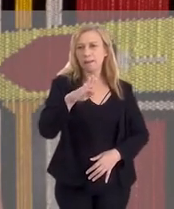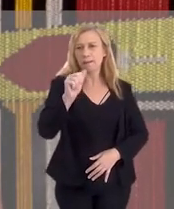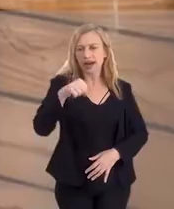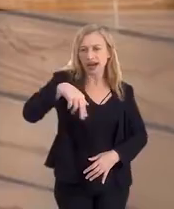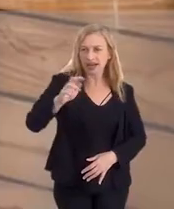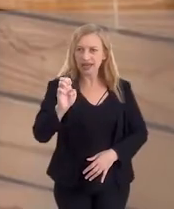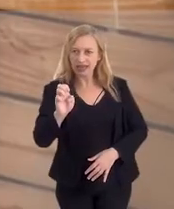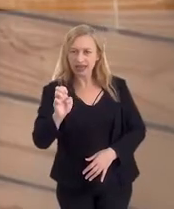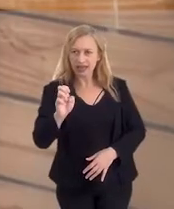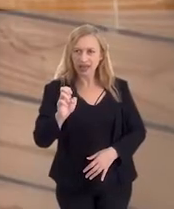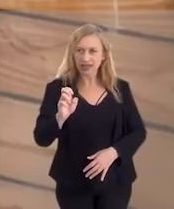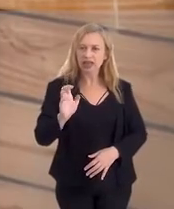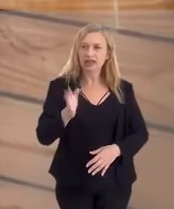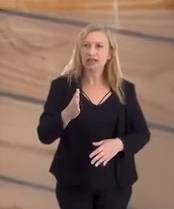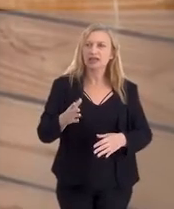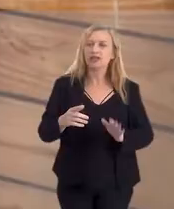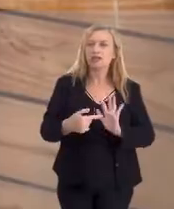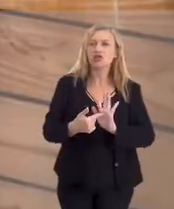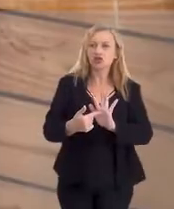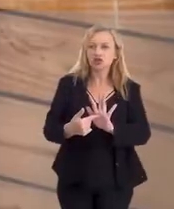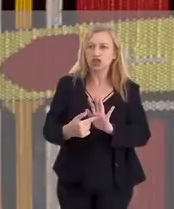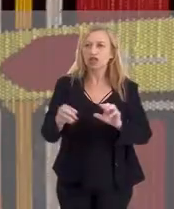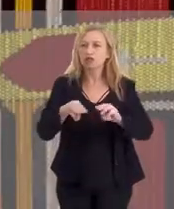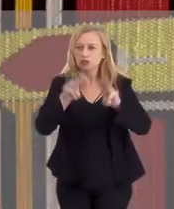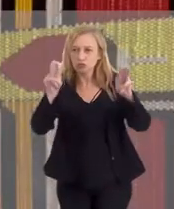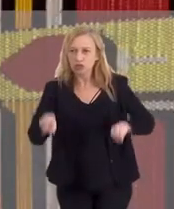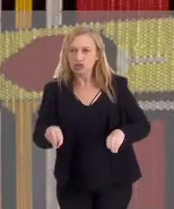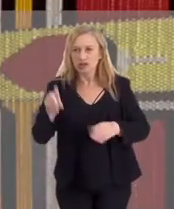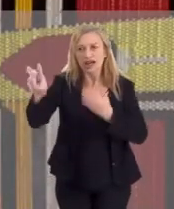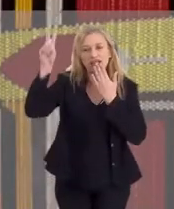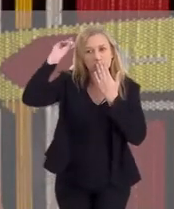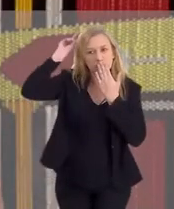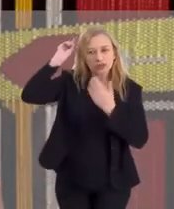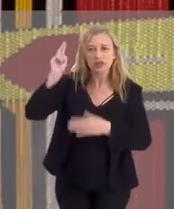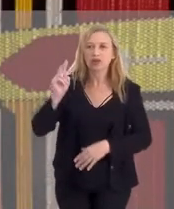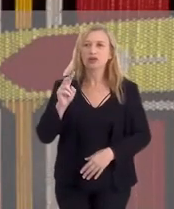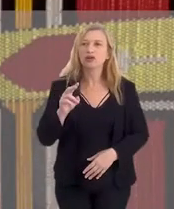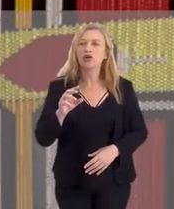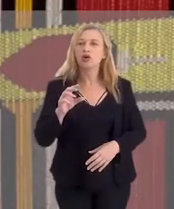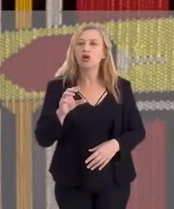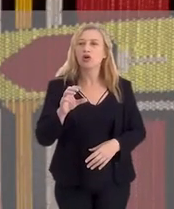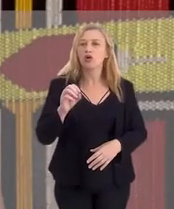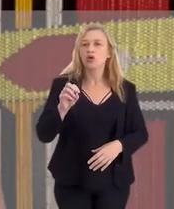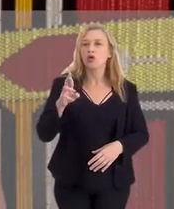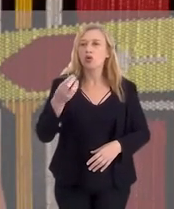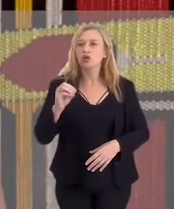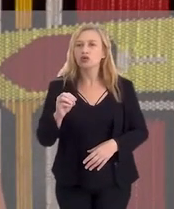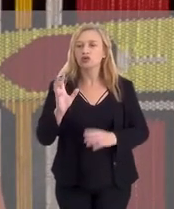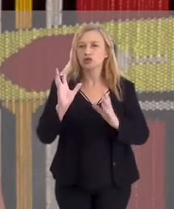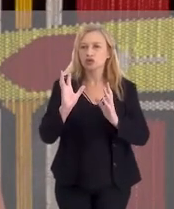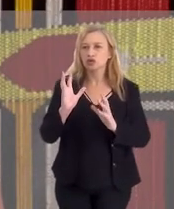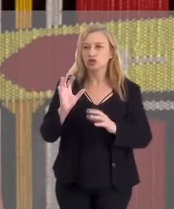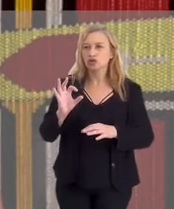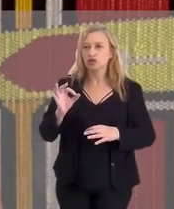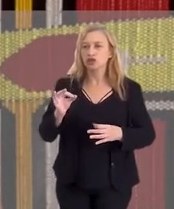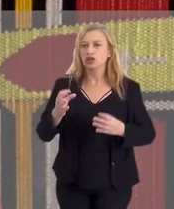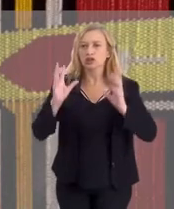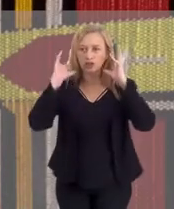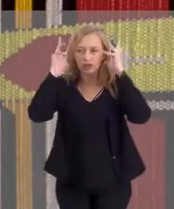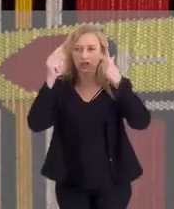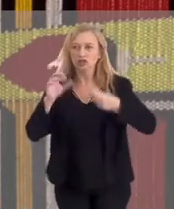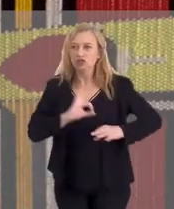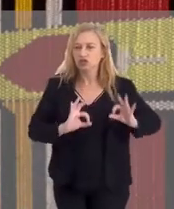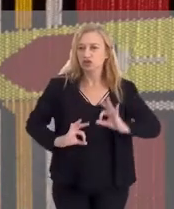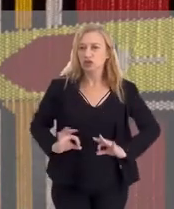aqui, que isso é comprovado no Museu do Índio. Nós temos 3 tipos de atabaque com couro de onça. Então, o atabaque, ele está na